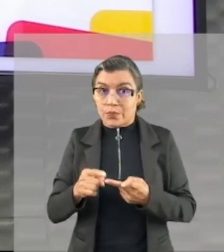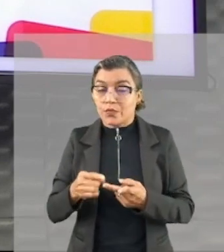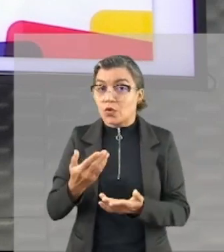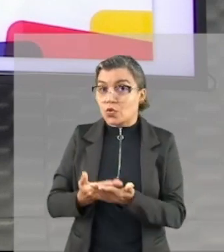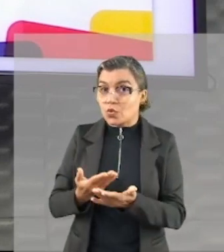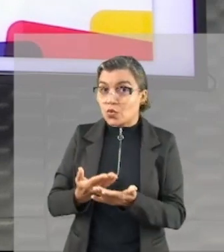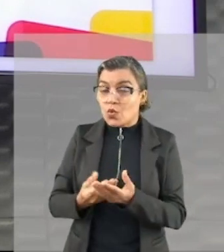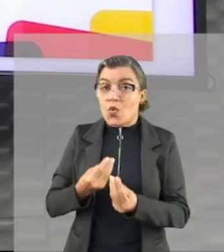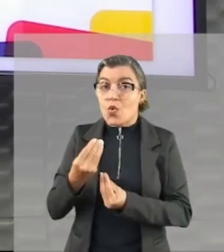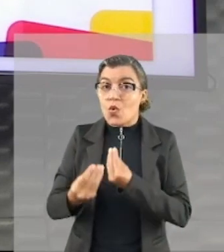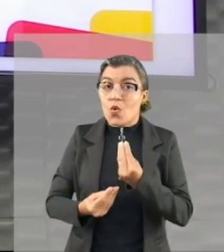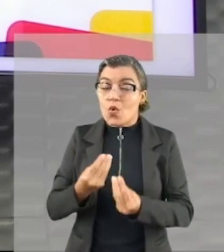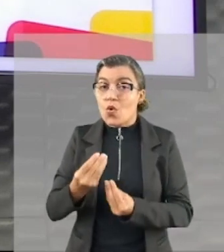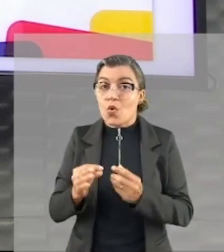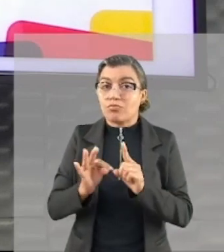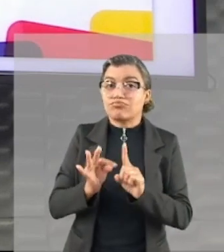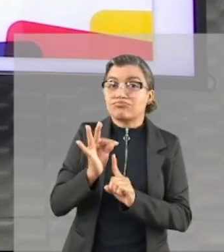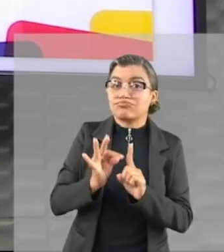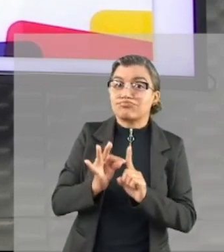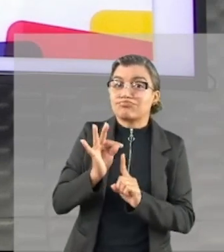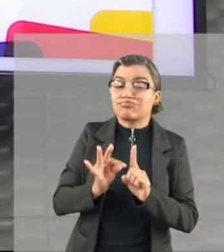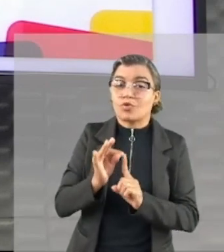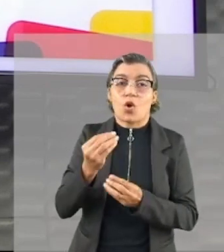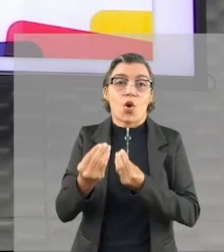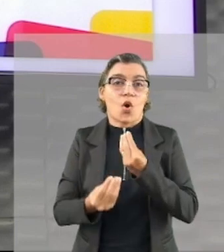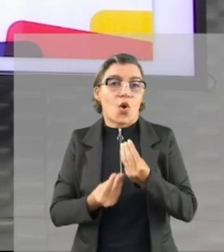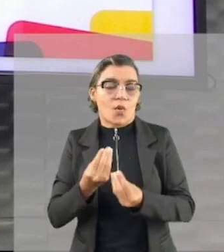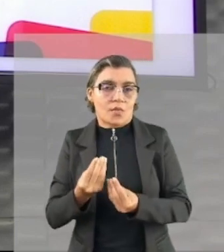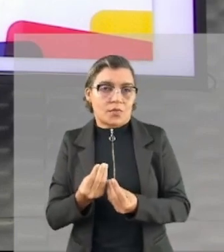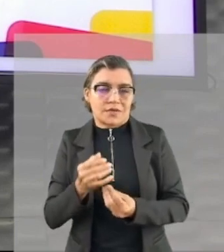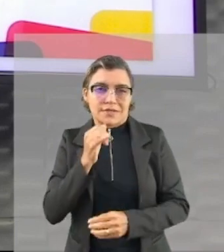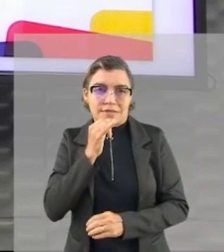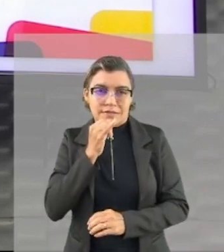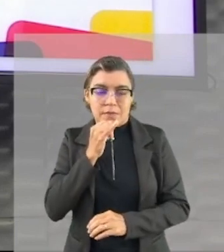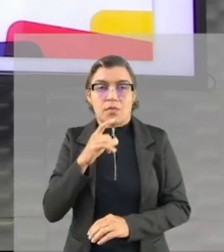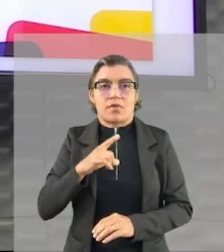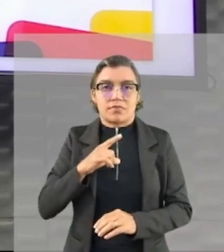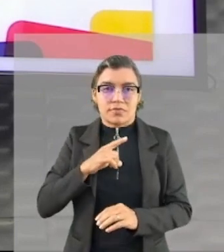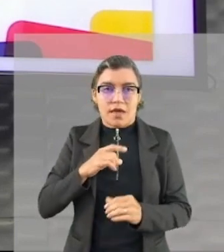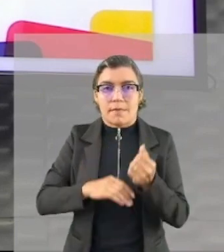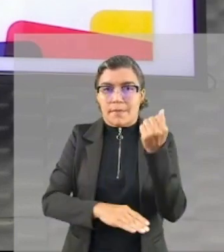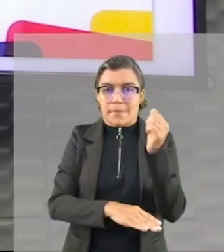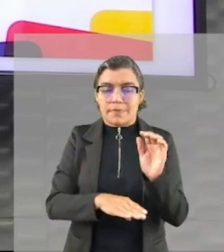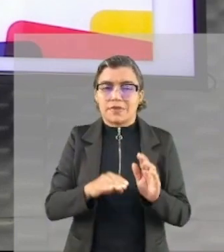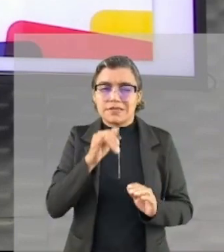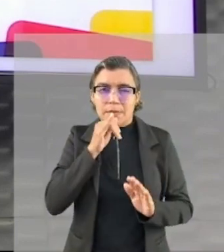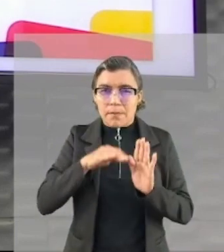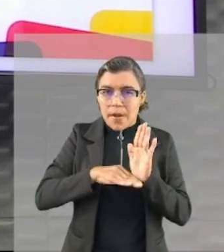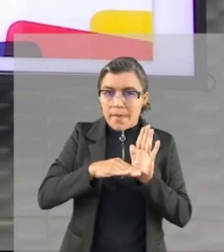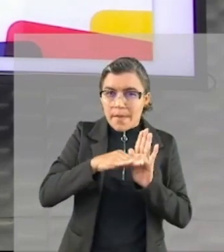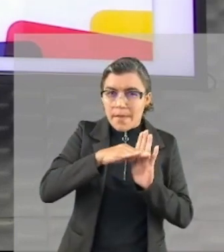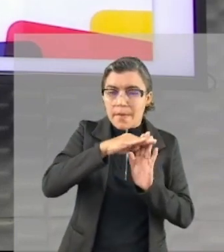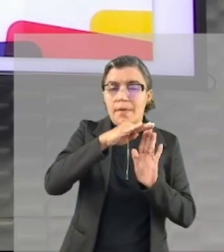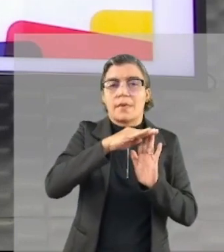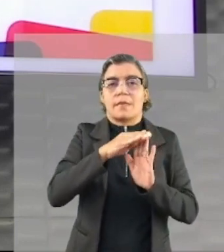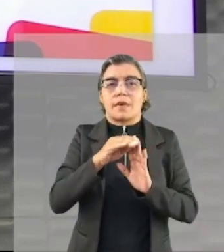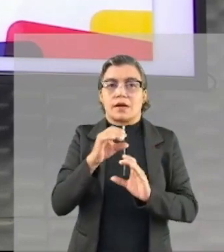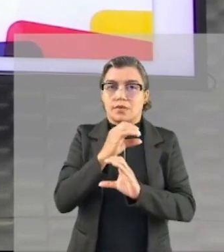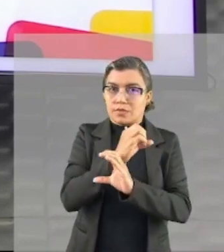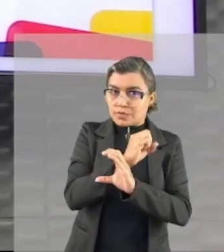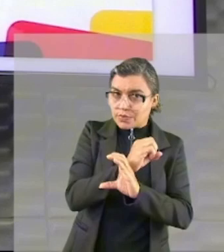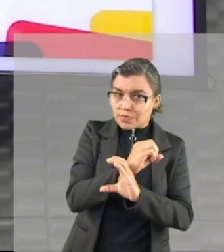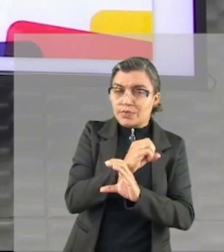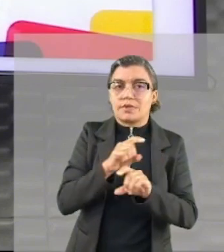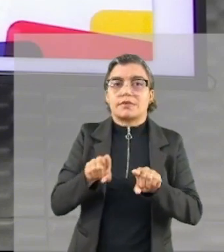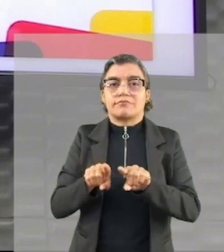como medir temperatura, as escalas Celsius, Fahrenheit e Kelvin.